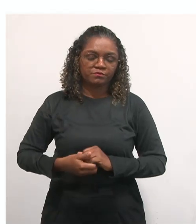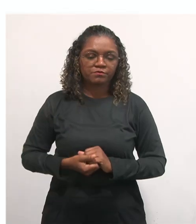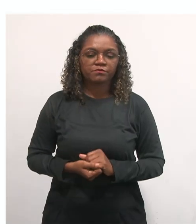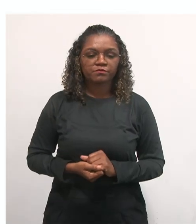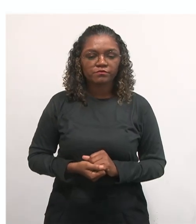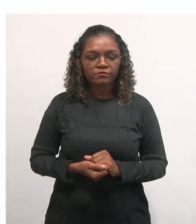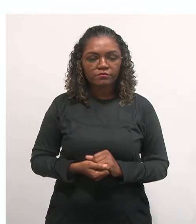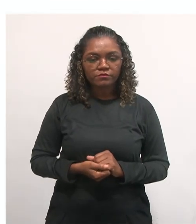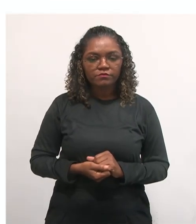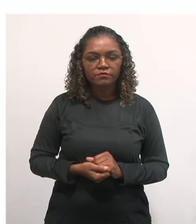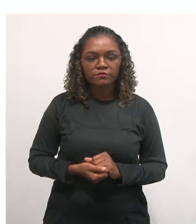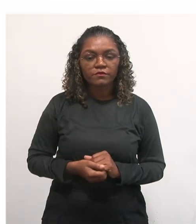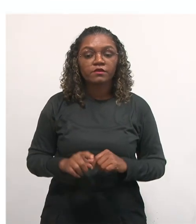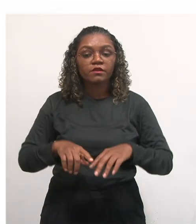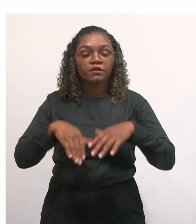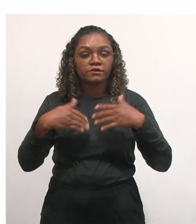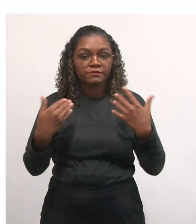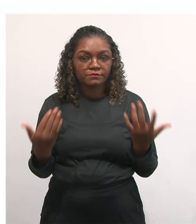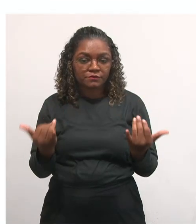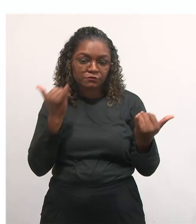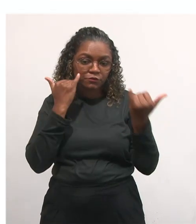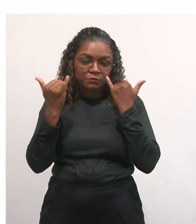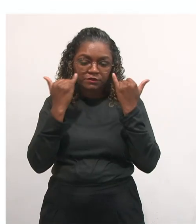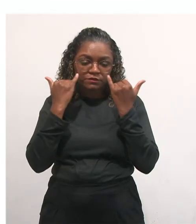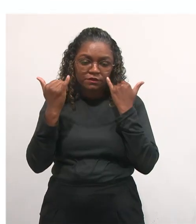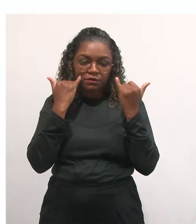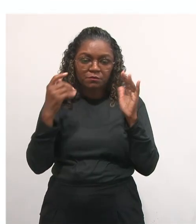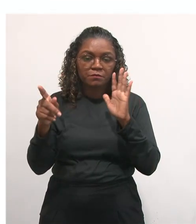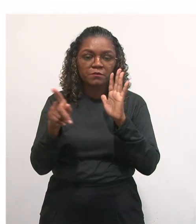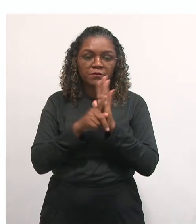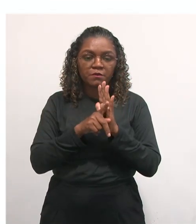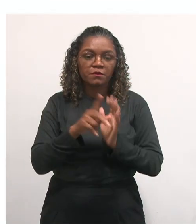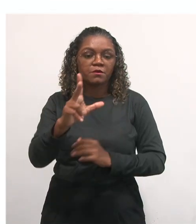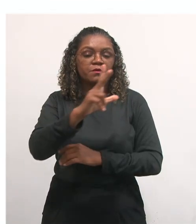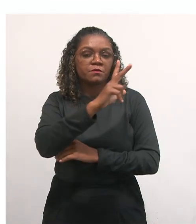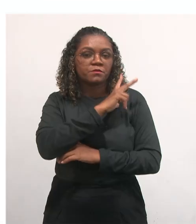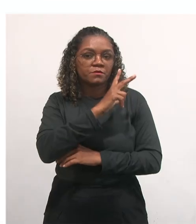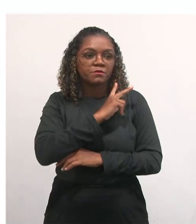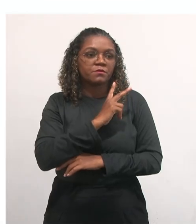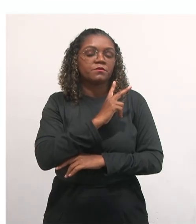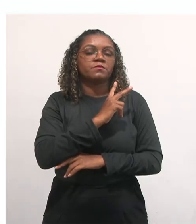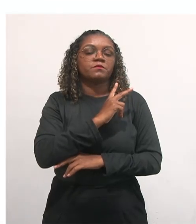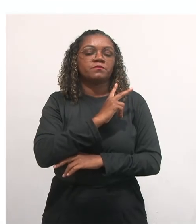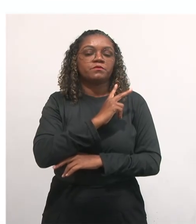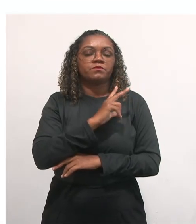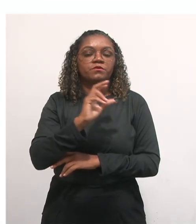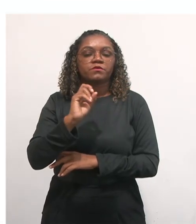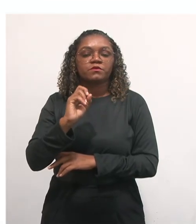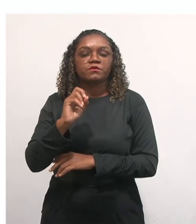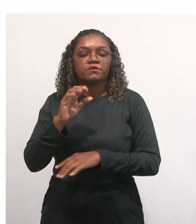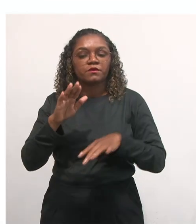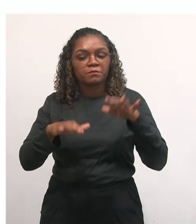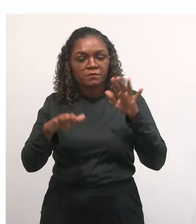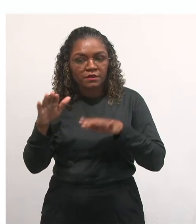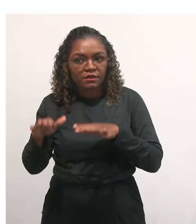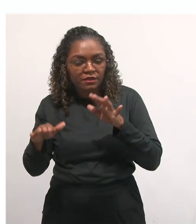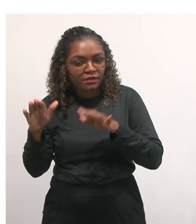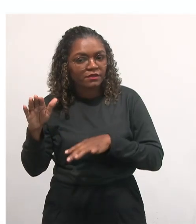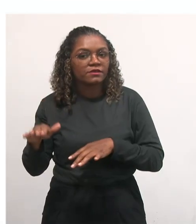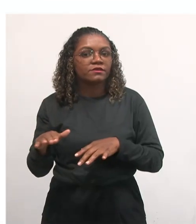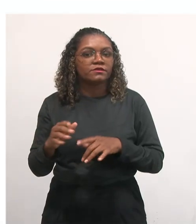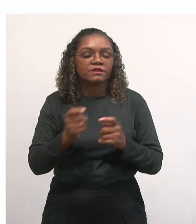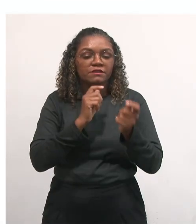A coleta de informações de natureza pessoal pode ser altamente delicada, né,